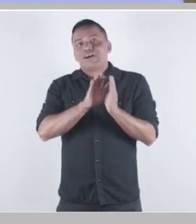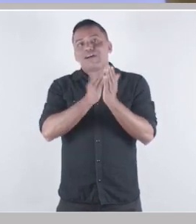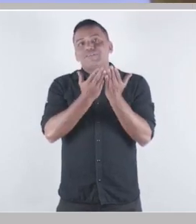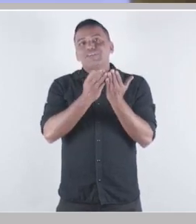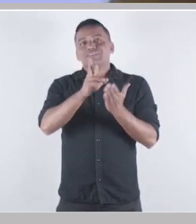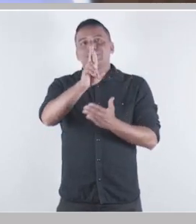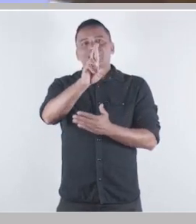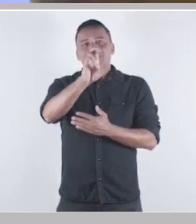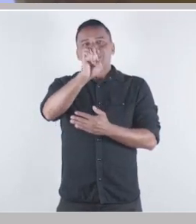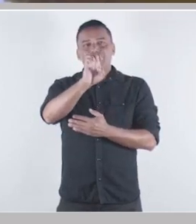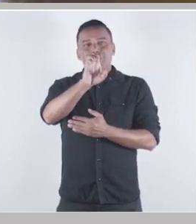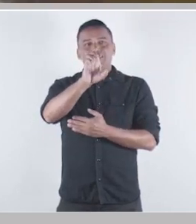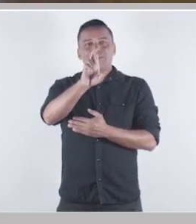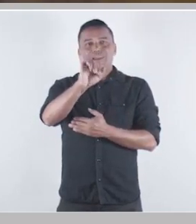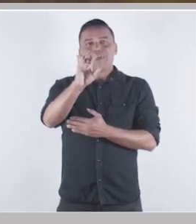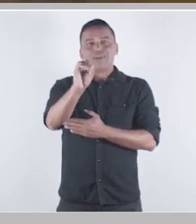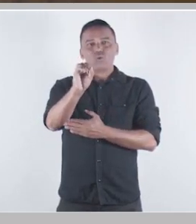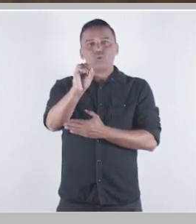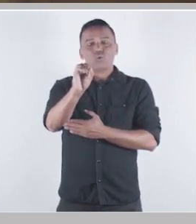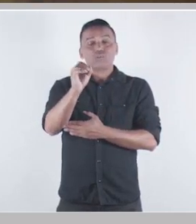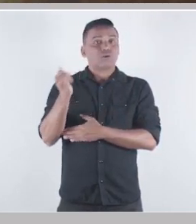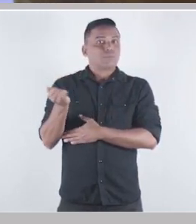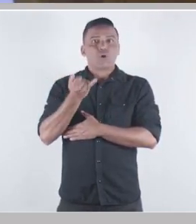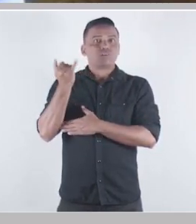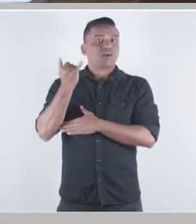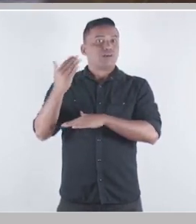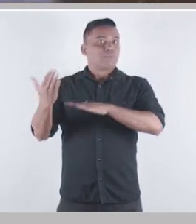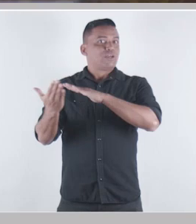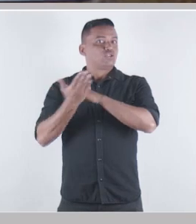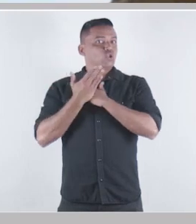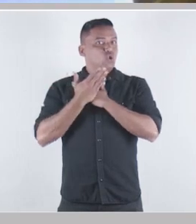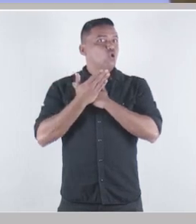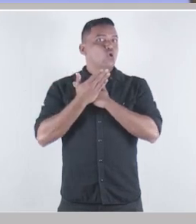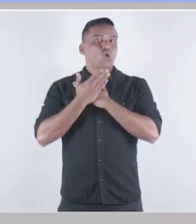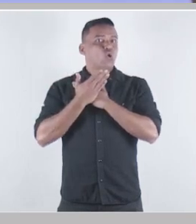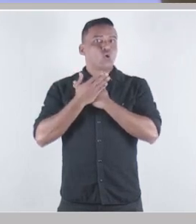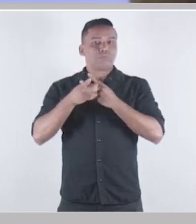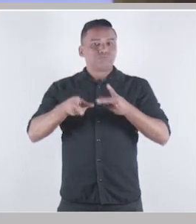também, foi muito importante assim para a minha formação.